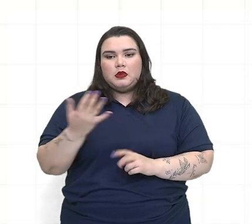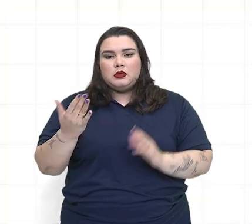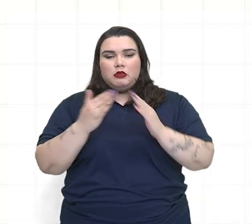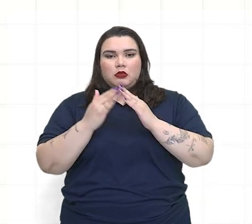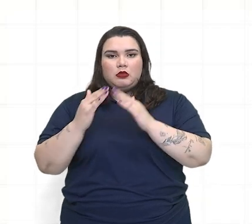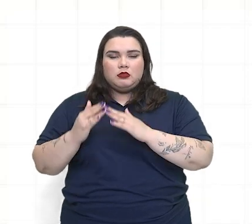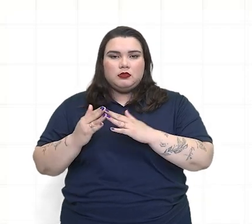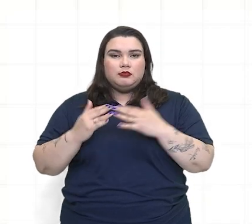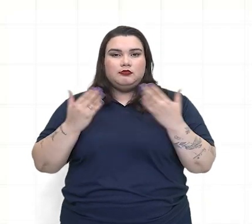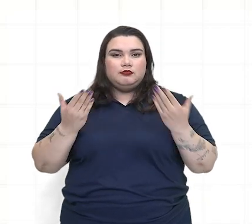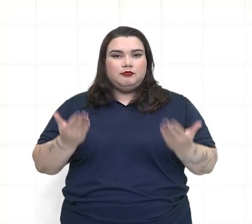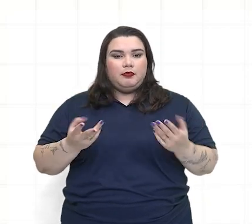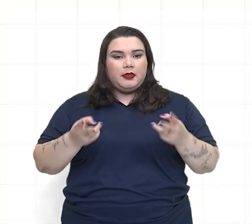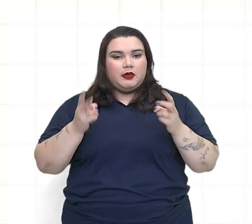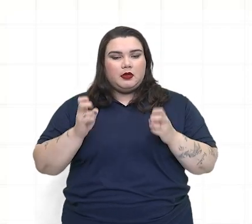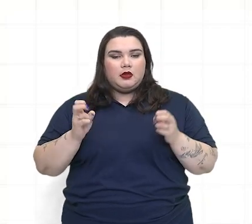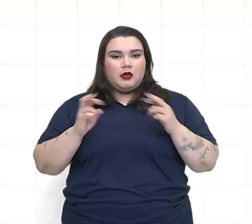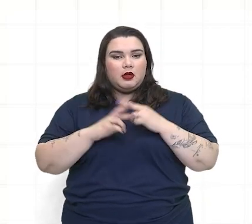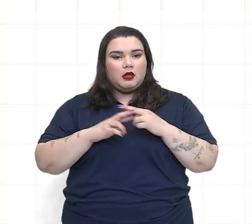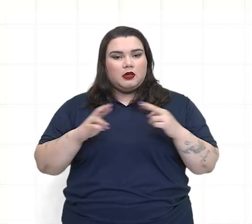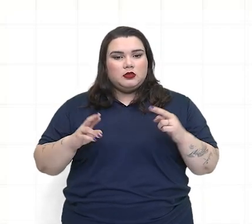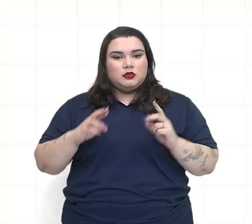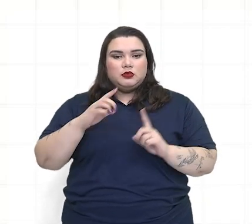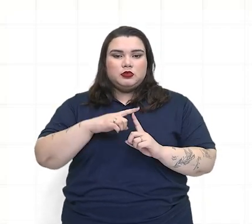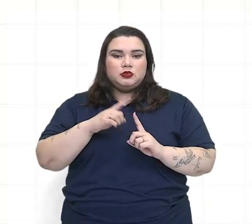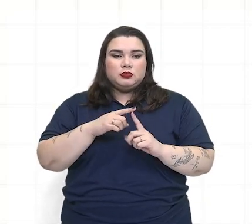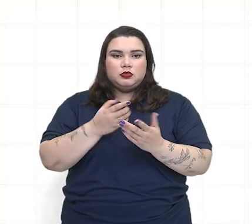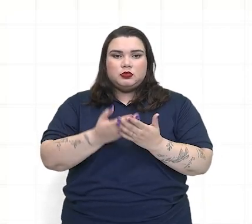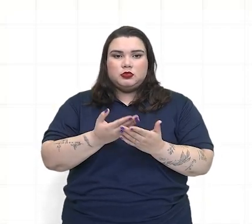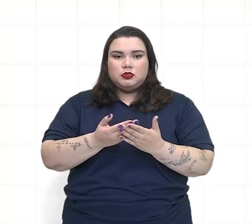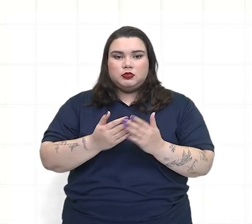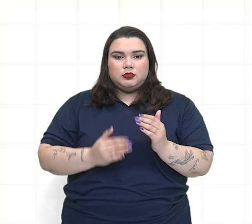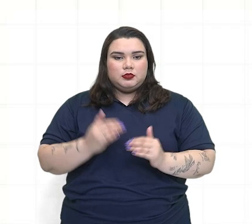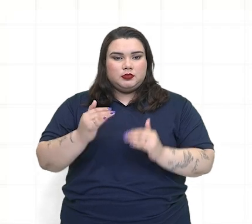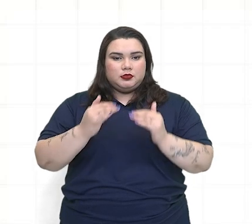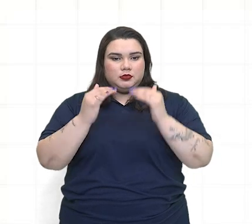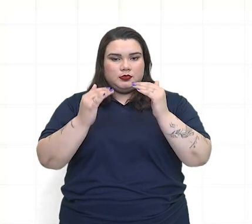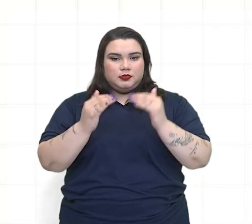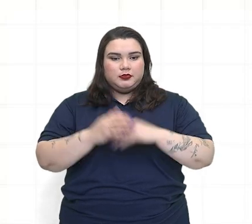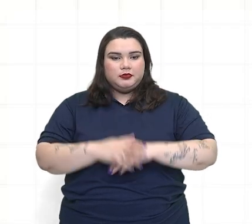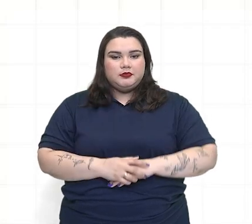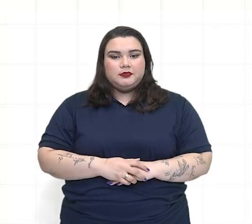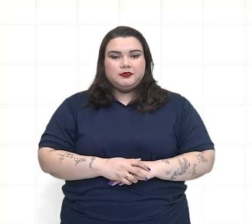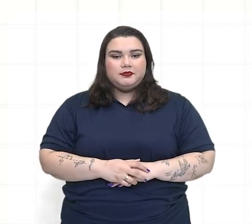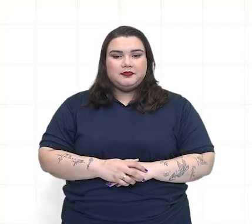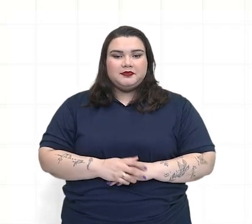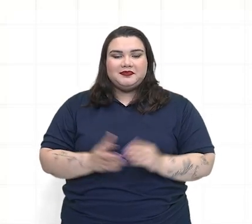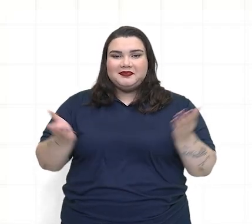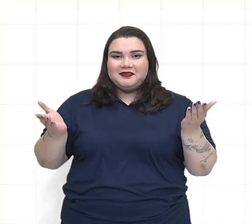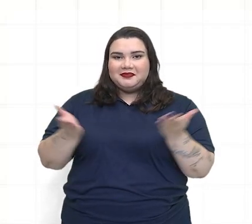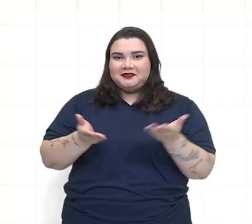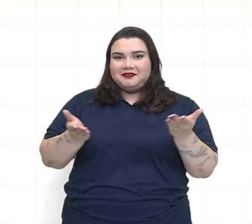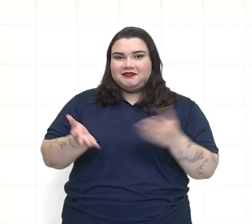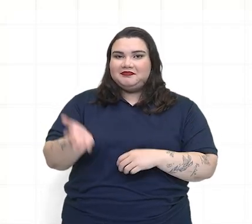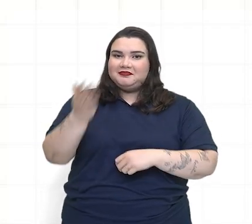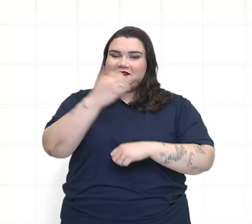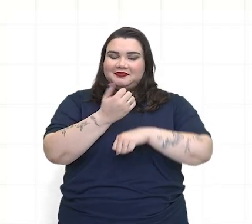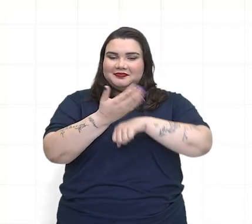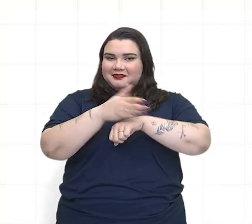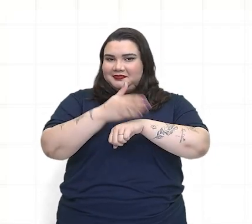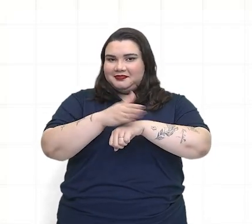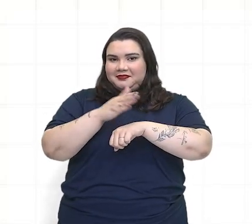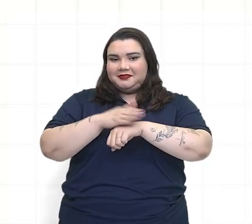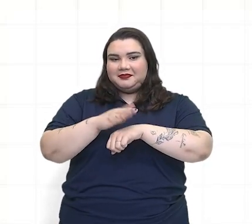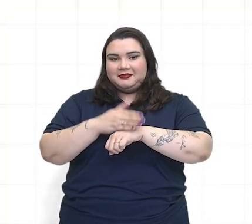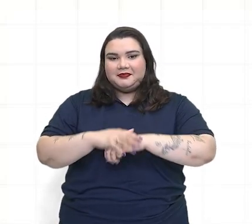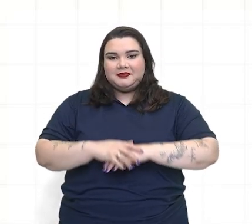Então isso daqui é muito relativo, conforme o tipo de estudo que está sendo desenvolvido. Agora, vamos exercitar um